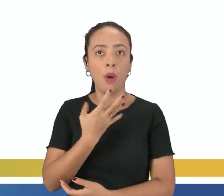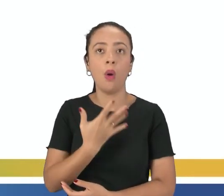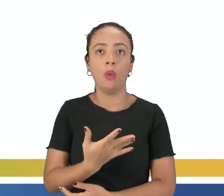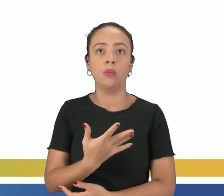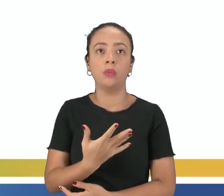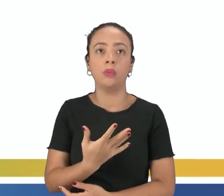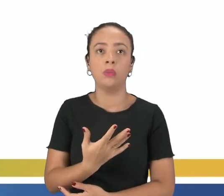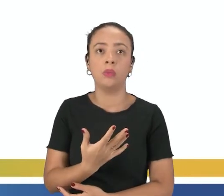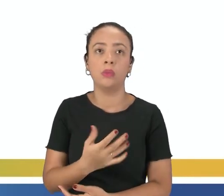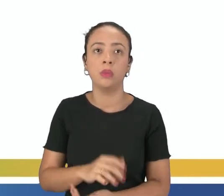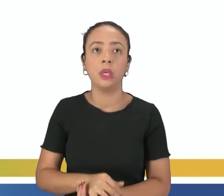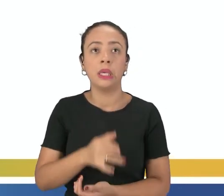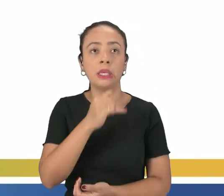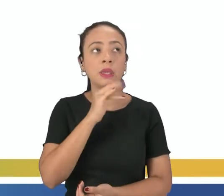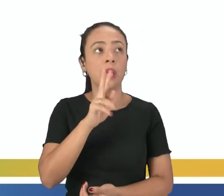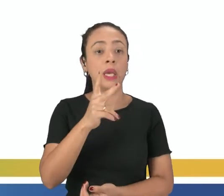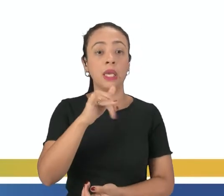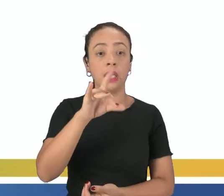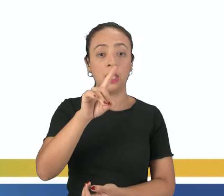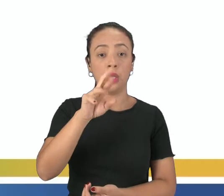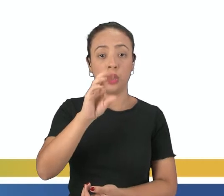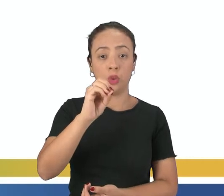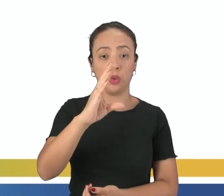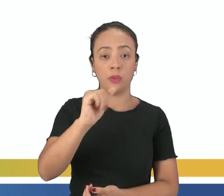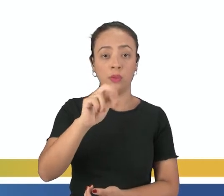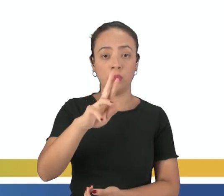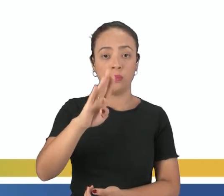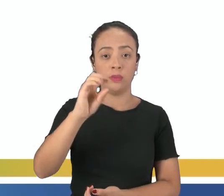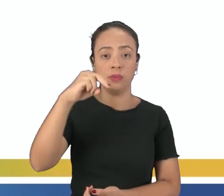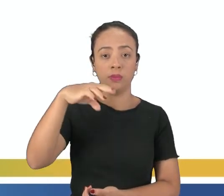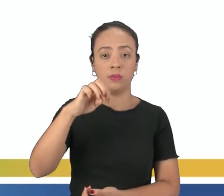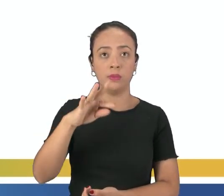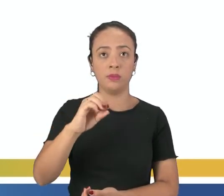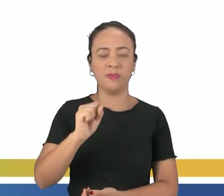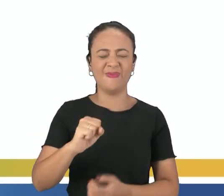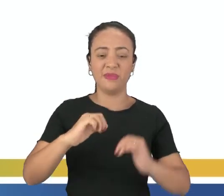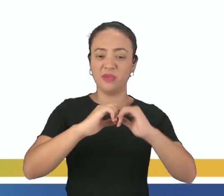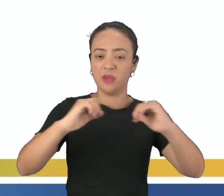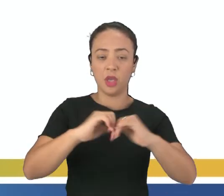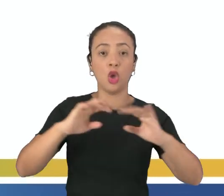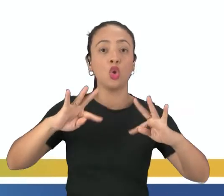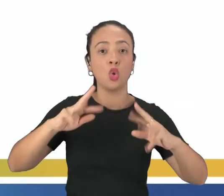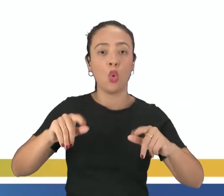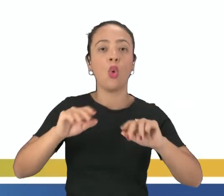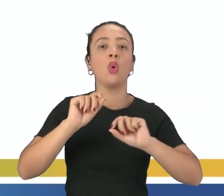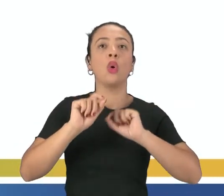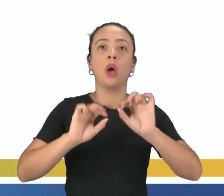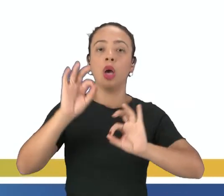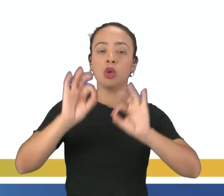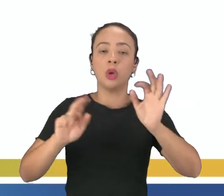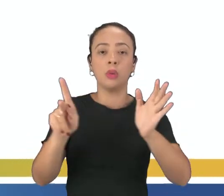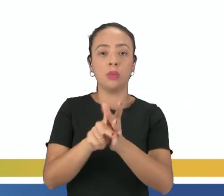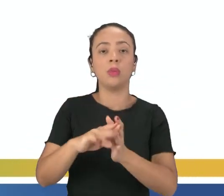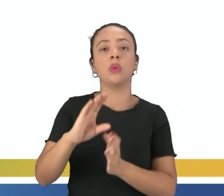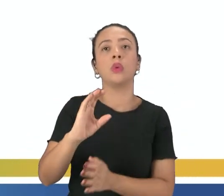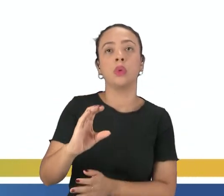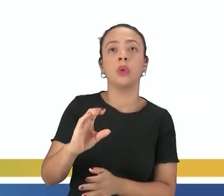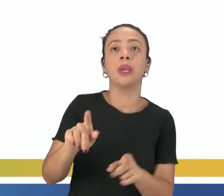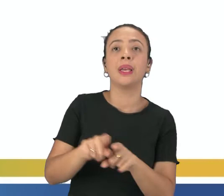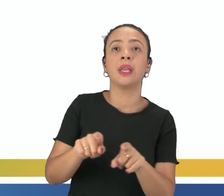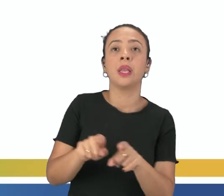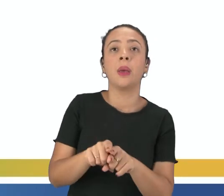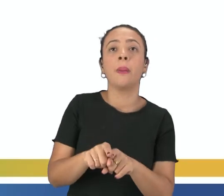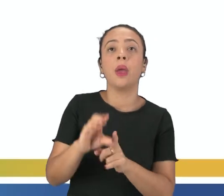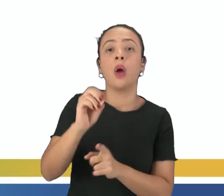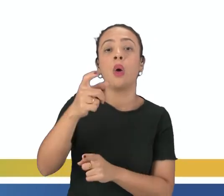suficiente. No caso da combustão de hidrocarbonetos, ocorre a ruptura total das cadeias carbônicas e a